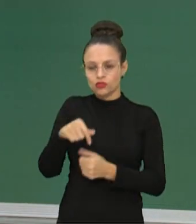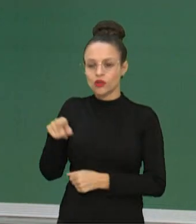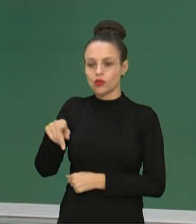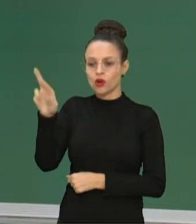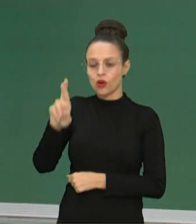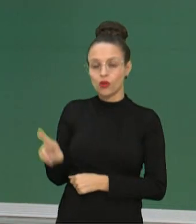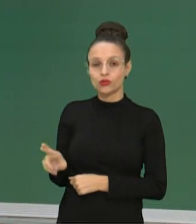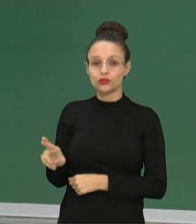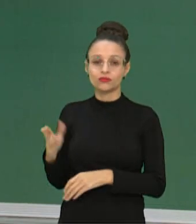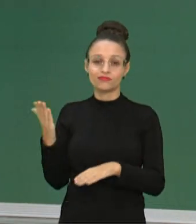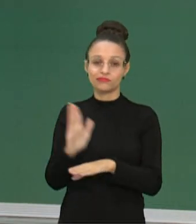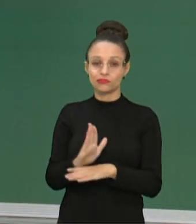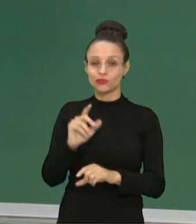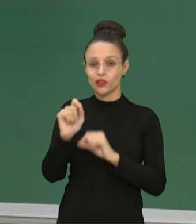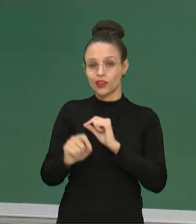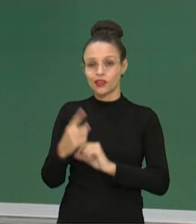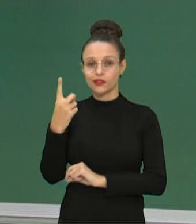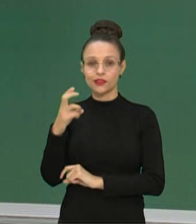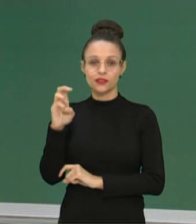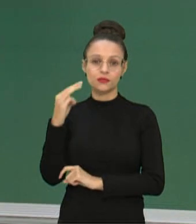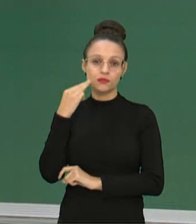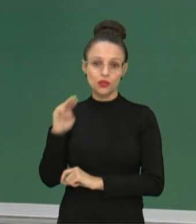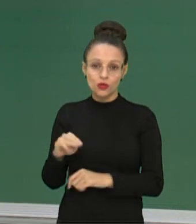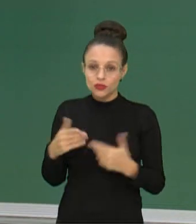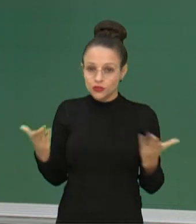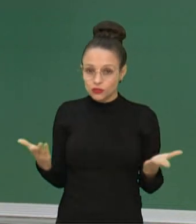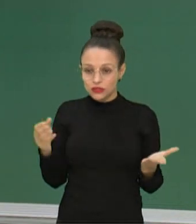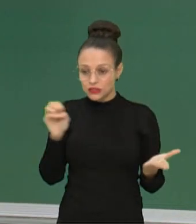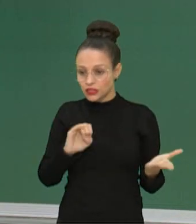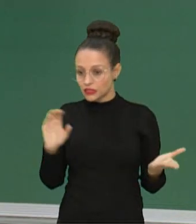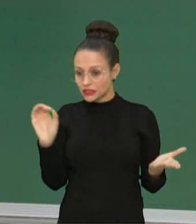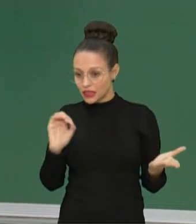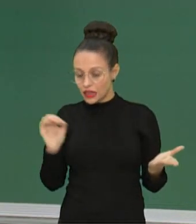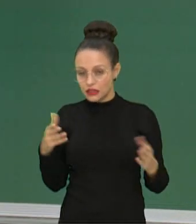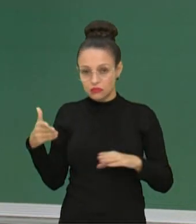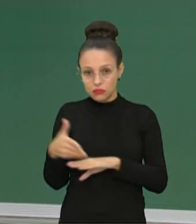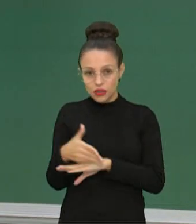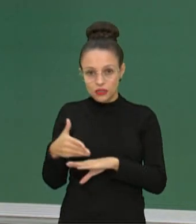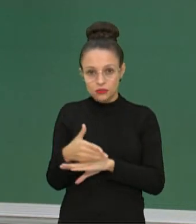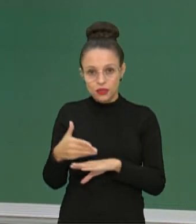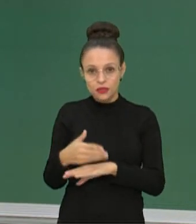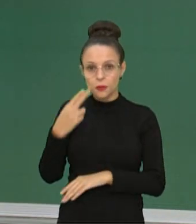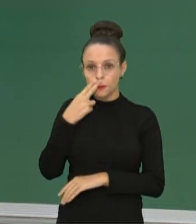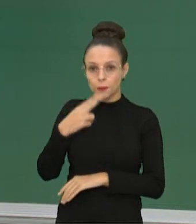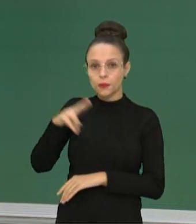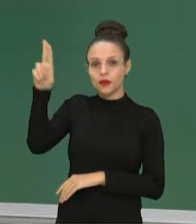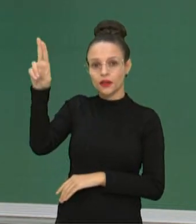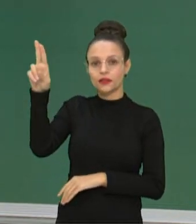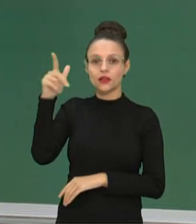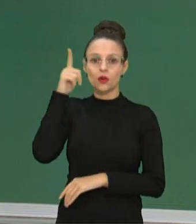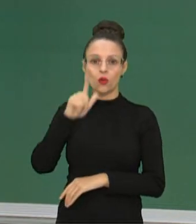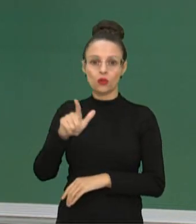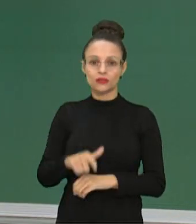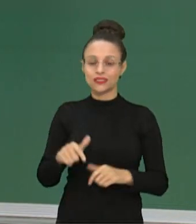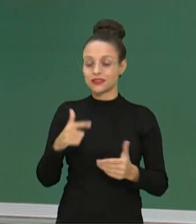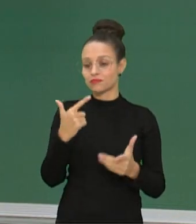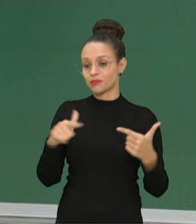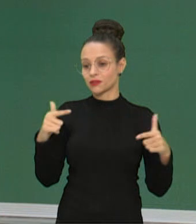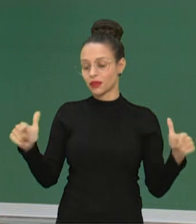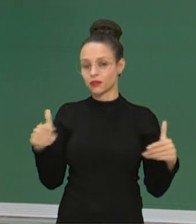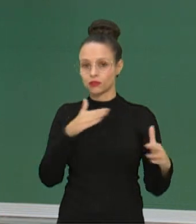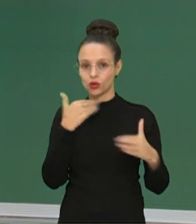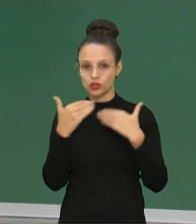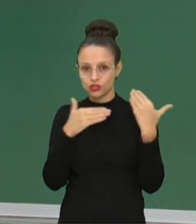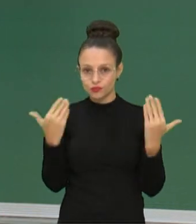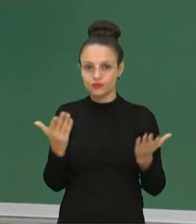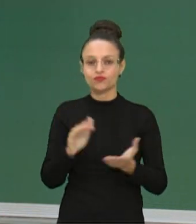15 milhões. Então, sem a participação deles, Hitler iria muito mais longe. Muito bem, feito